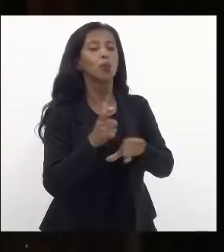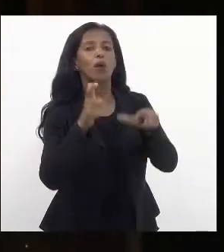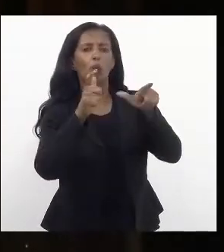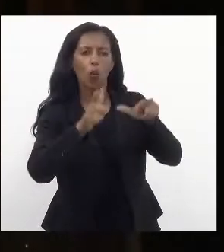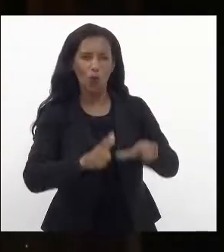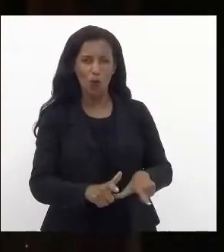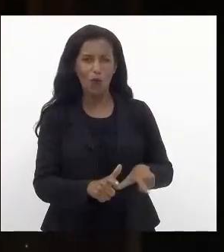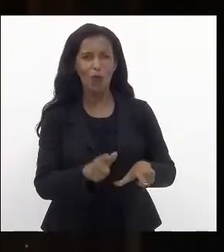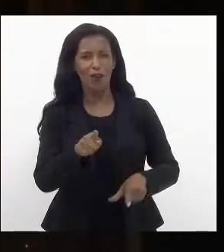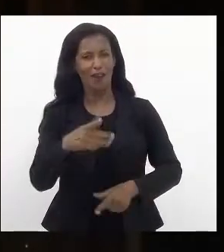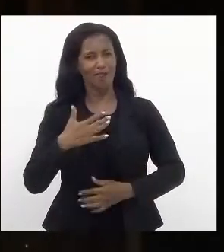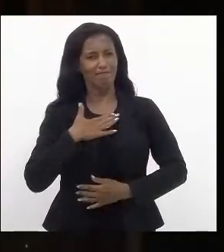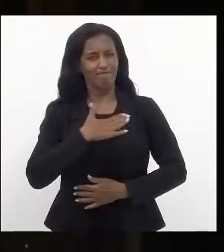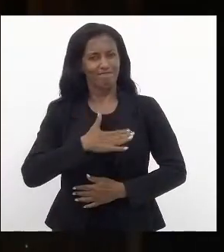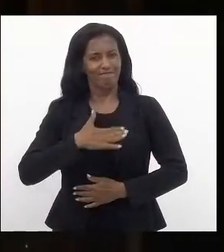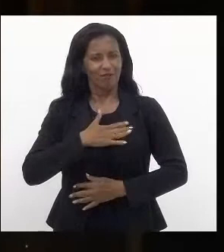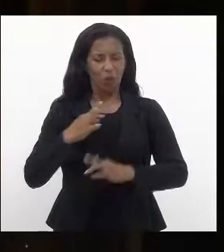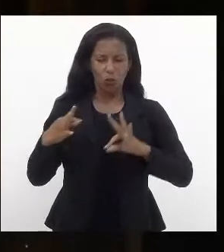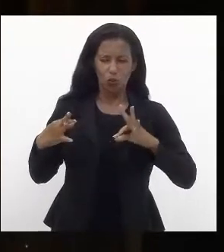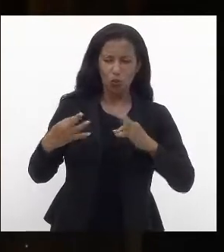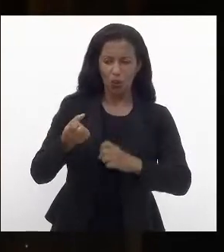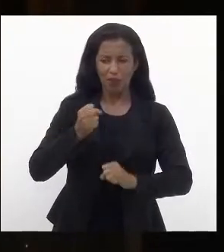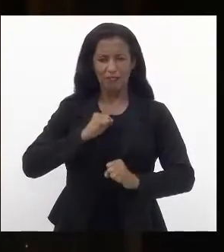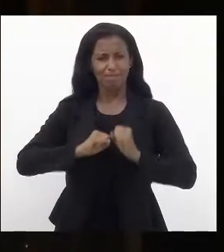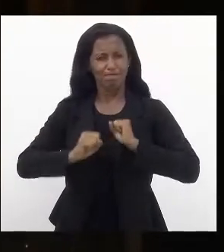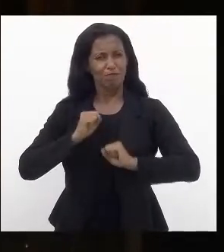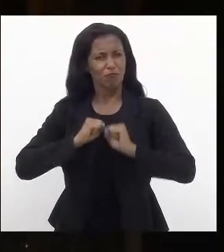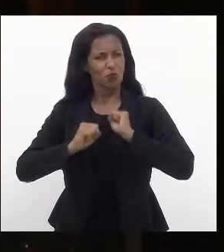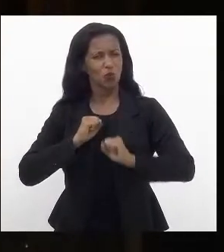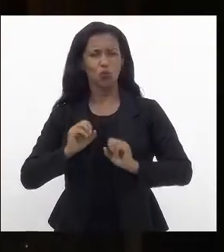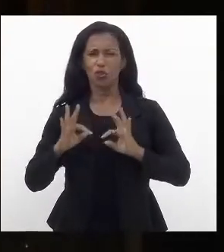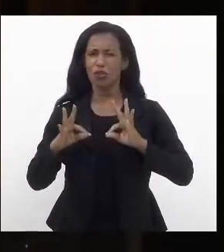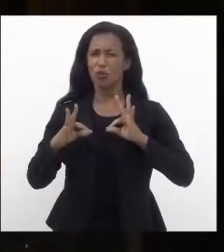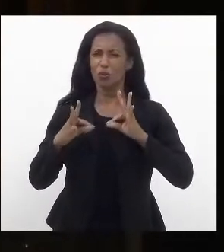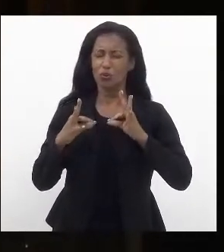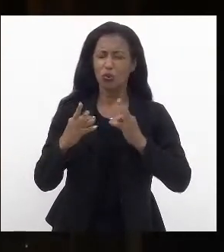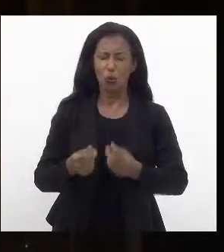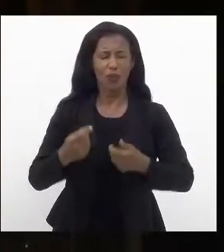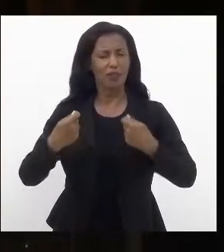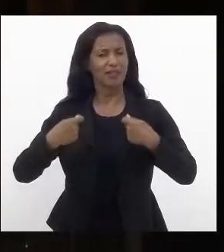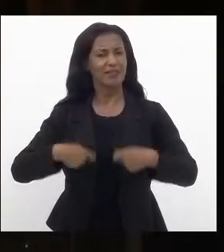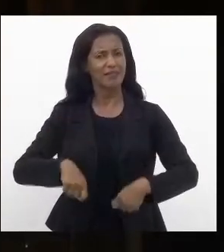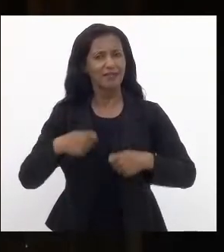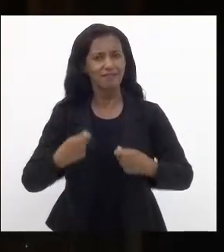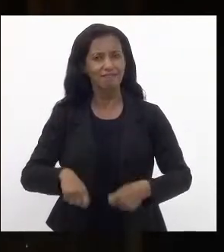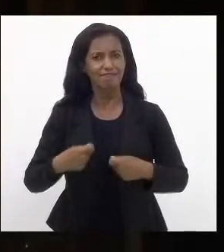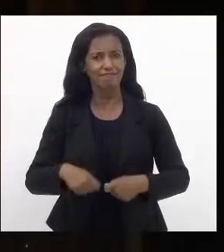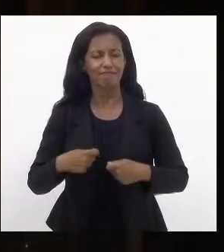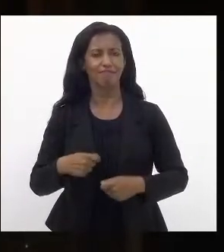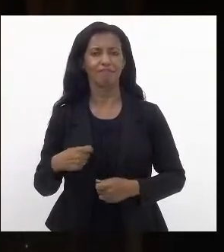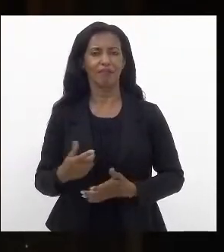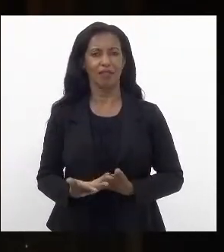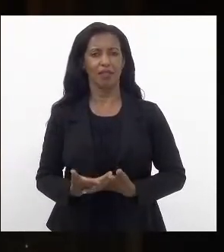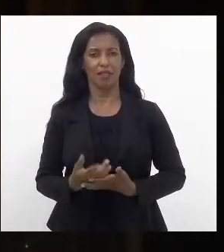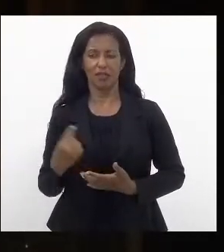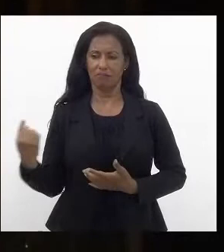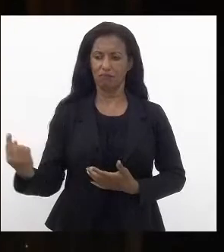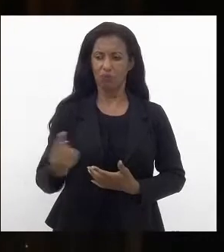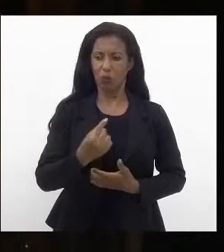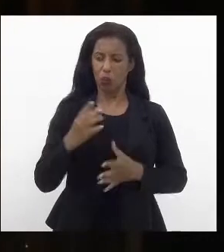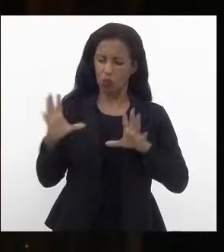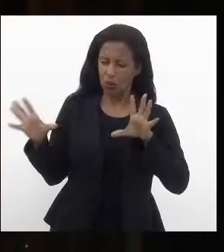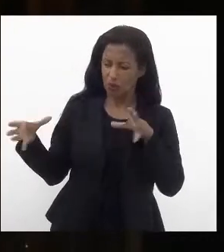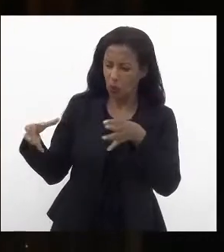realmente satisfazer toda a angústia, toda a necessidade dessa gente, da